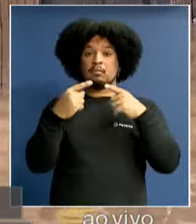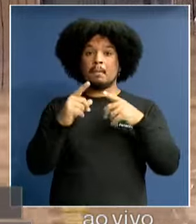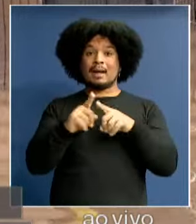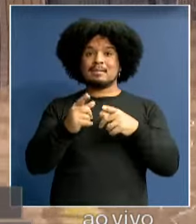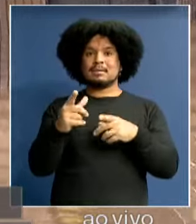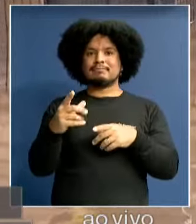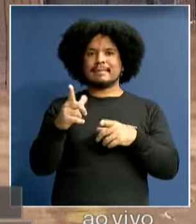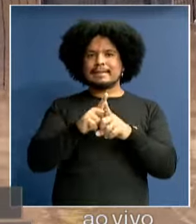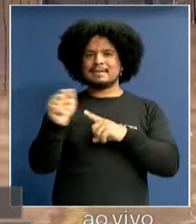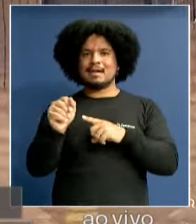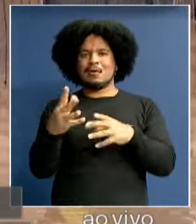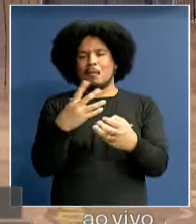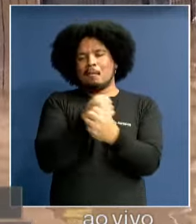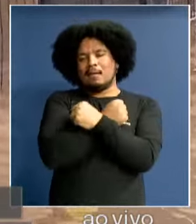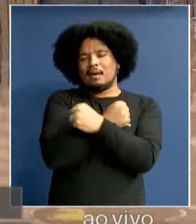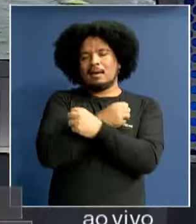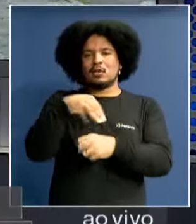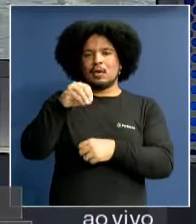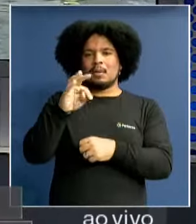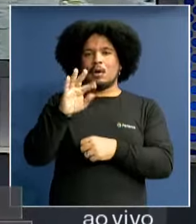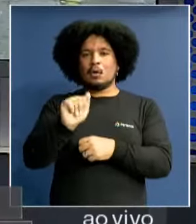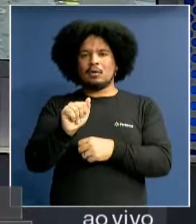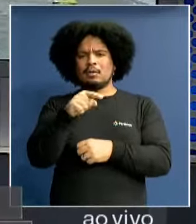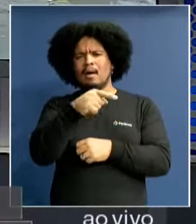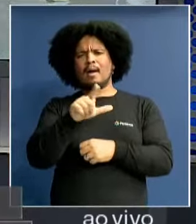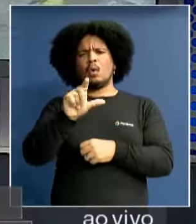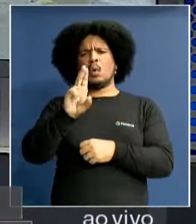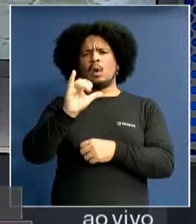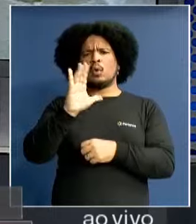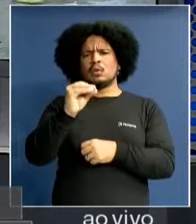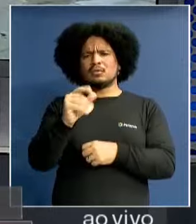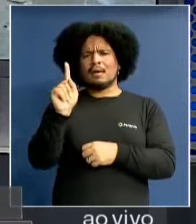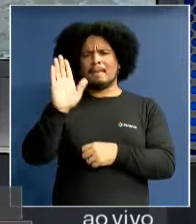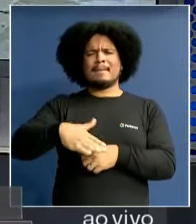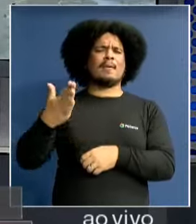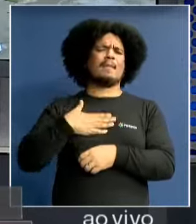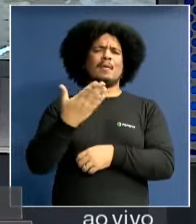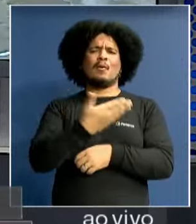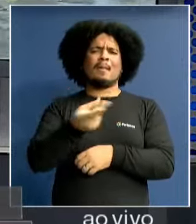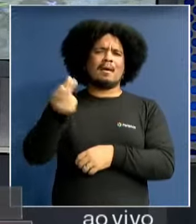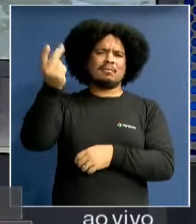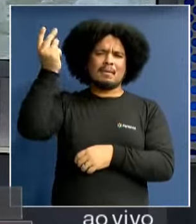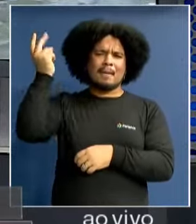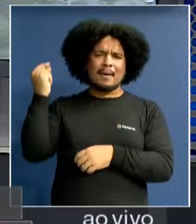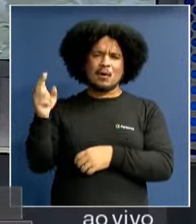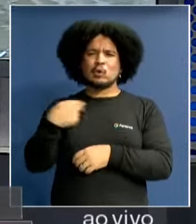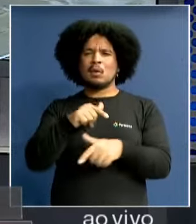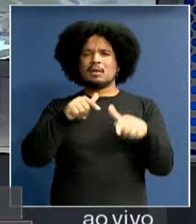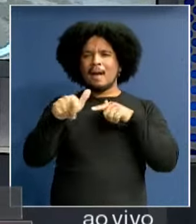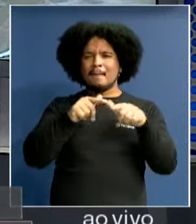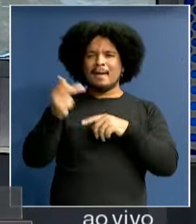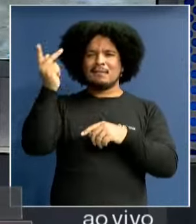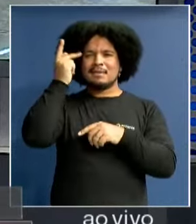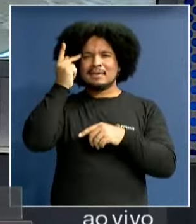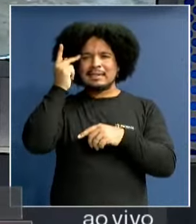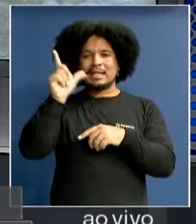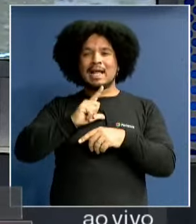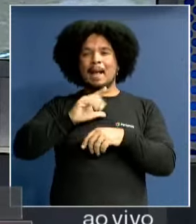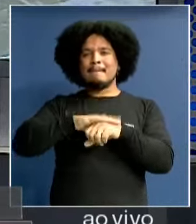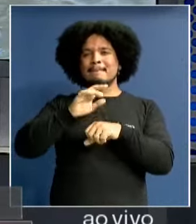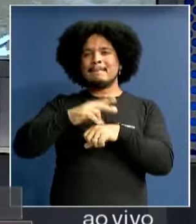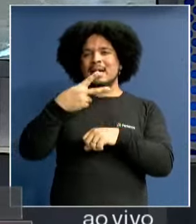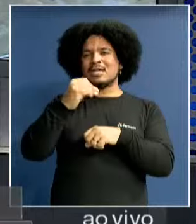Abraço para você, Motinha. Valeu, Lúcio. O Lúcio é meu amigão desde a época da redação lá da Record em São Paulo, né? Tenho mais de 20